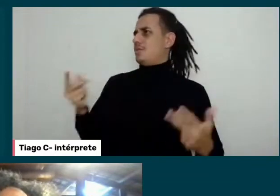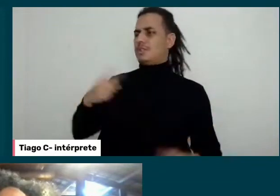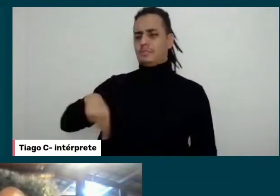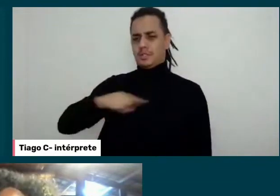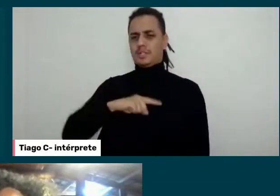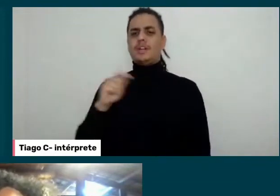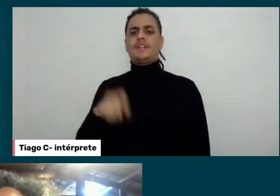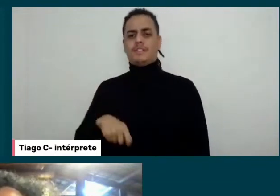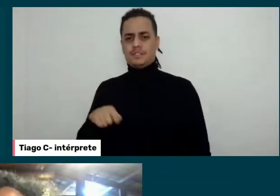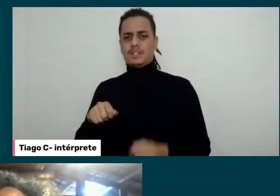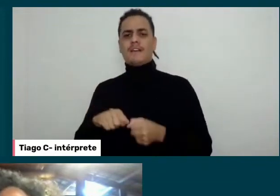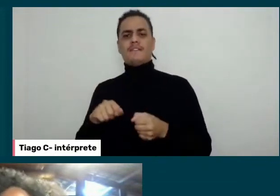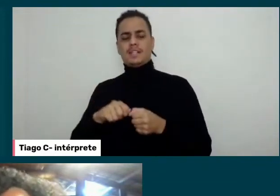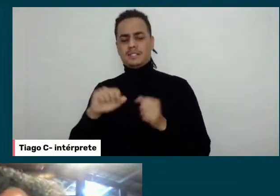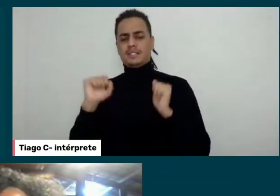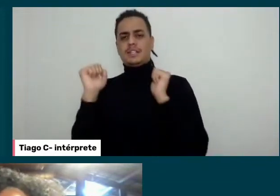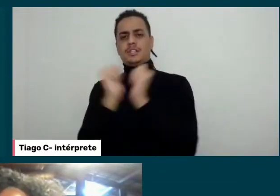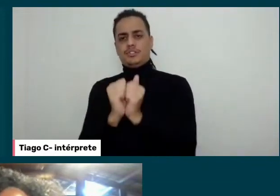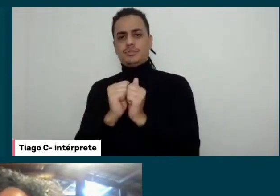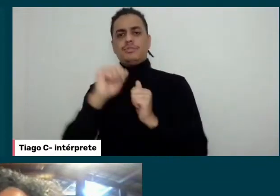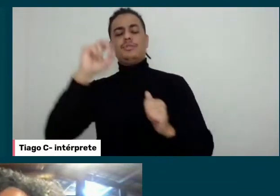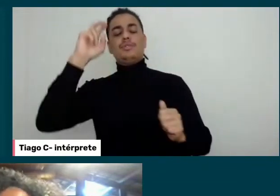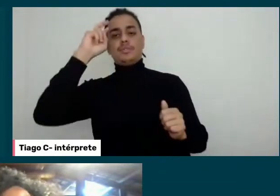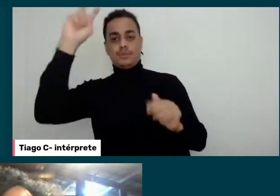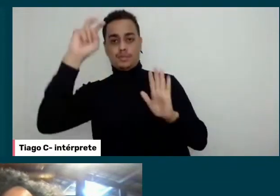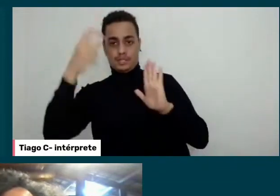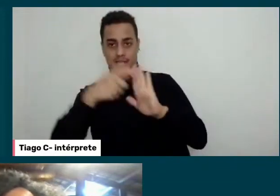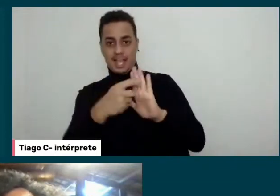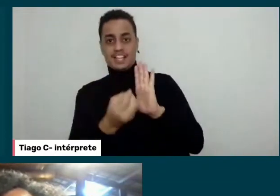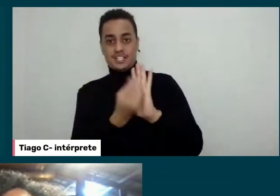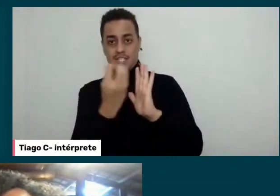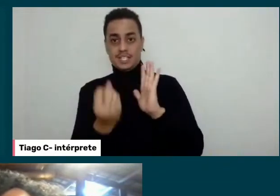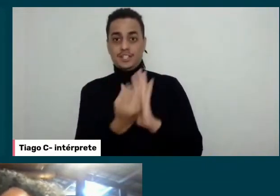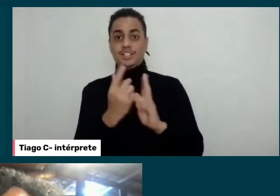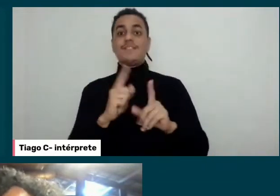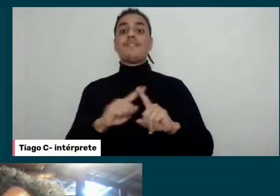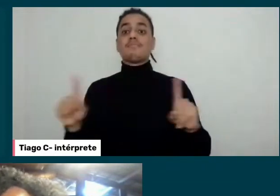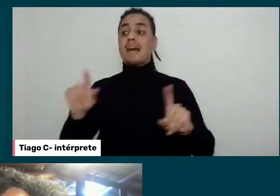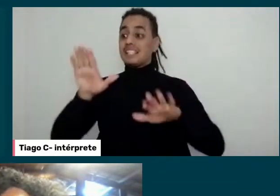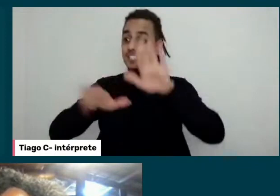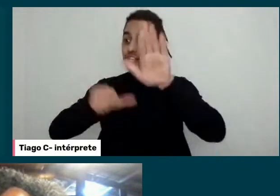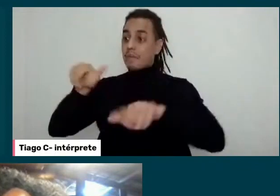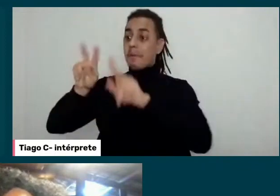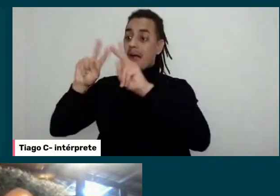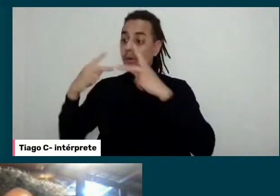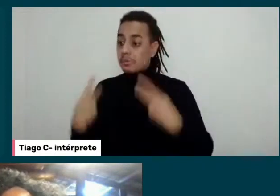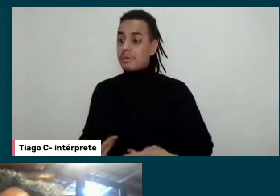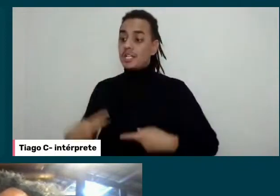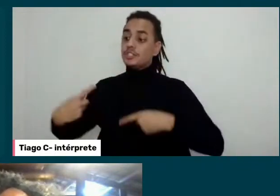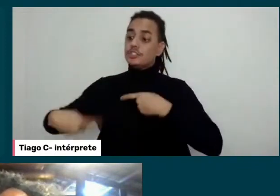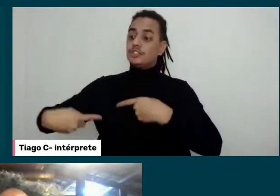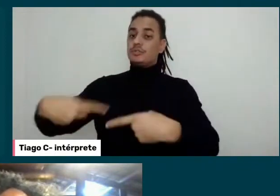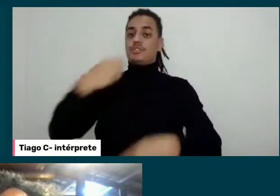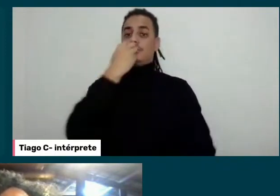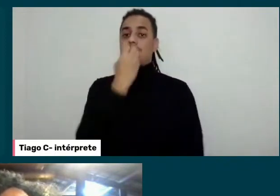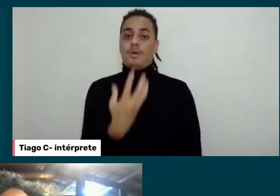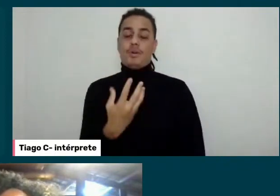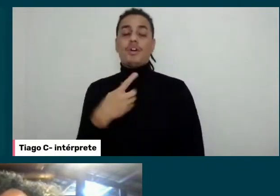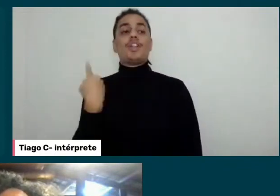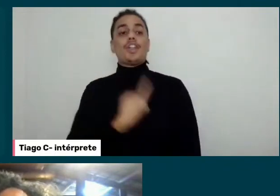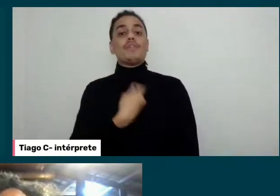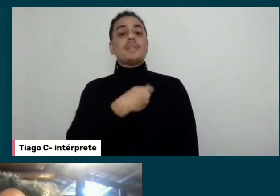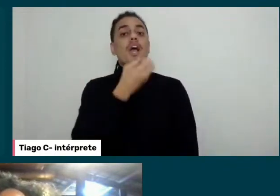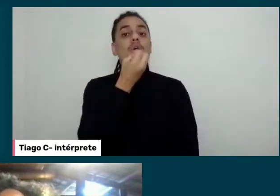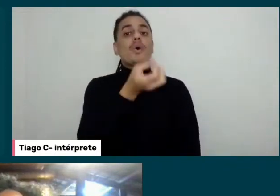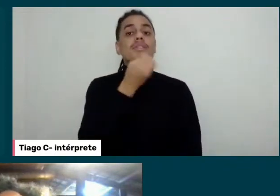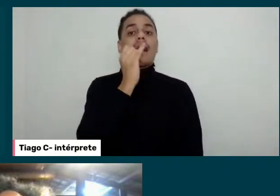generativa, trazendo as pessoas para o lugar certo nessa discussão, porque nós precisamos contar mais rapidamente boas histórias sobre isso. Nós